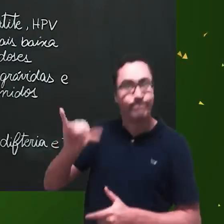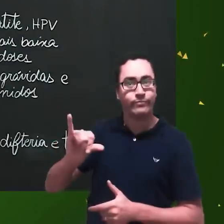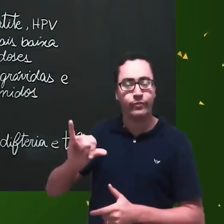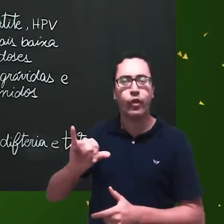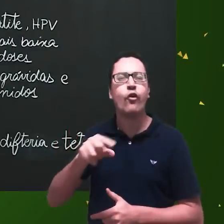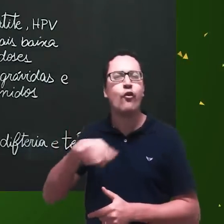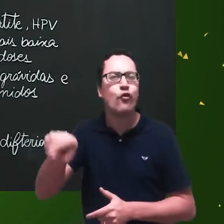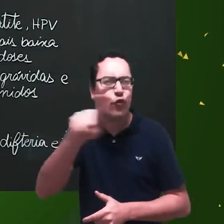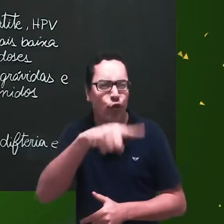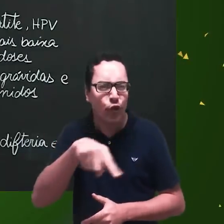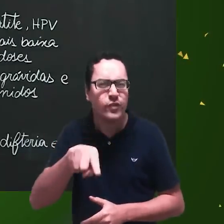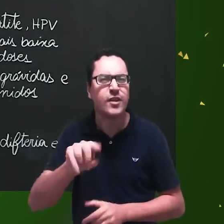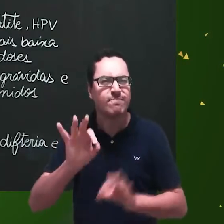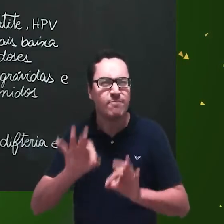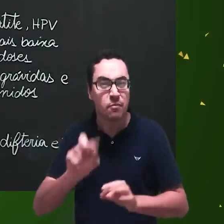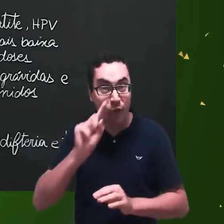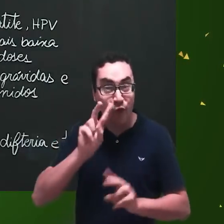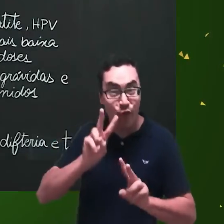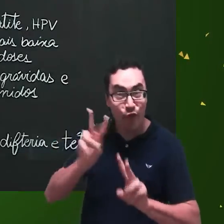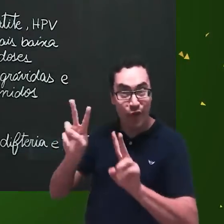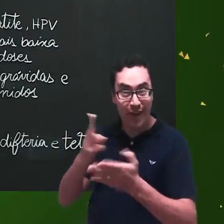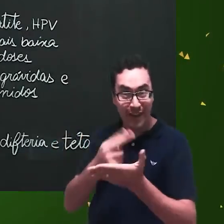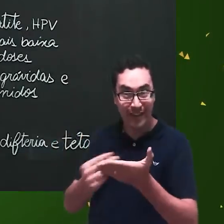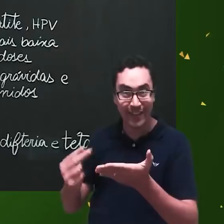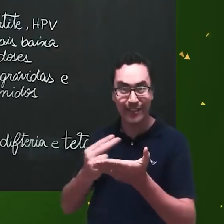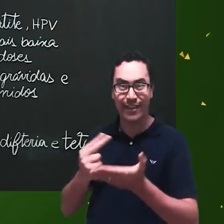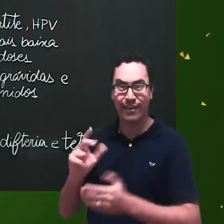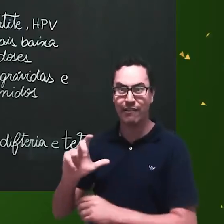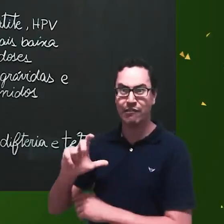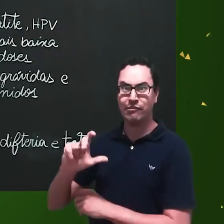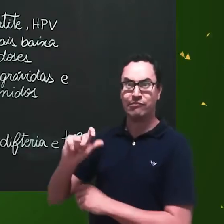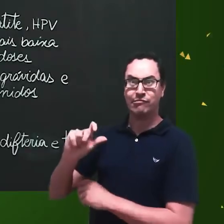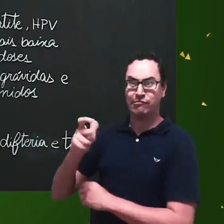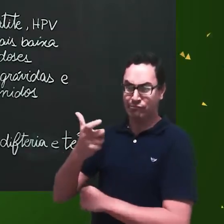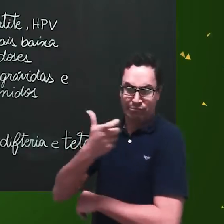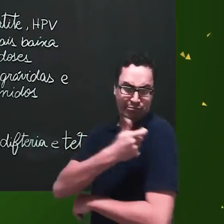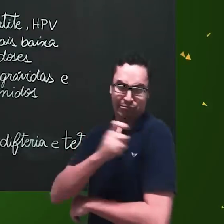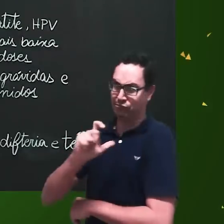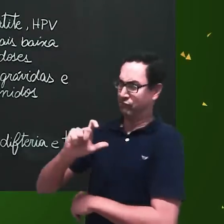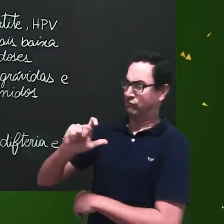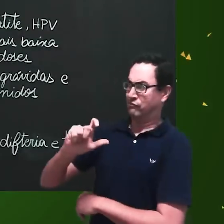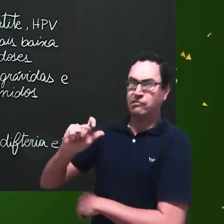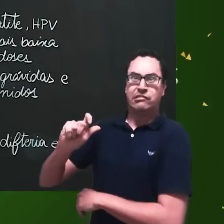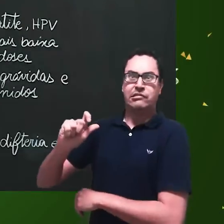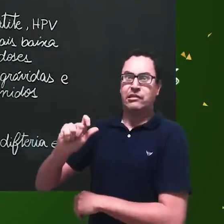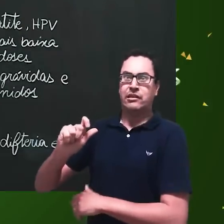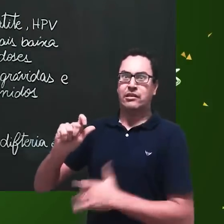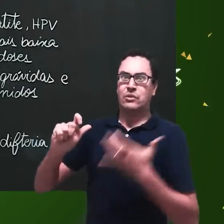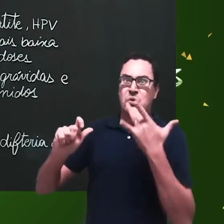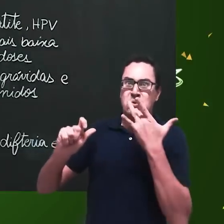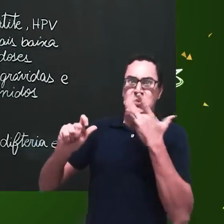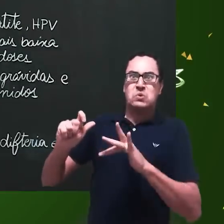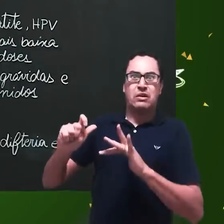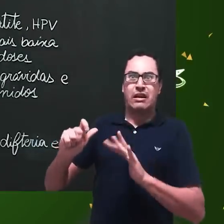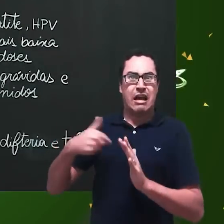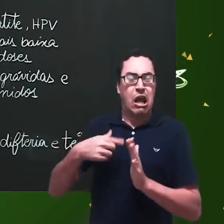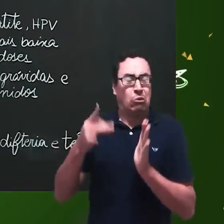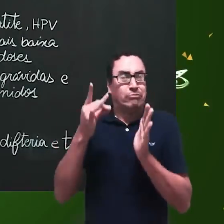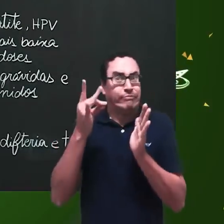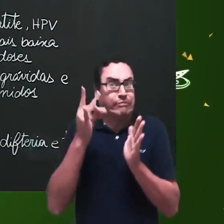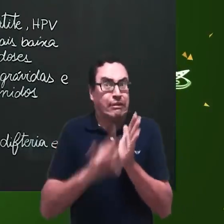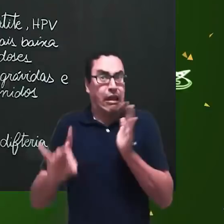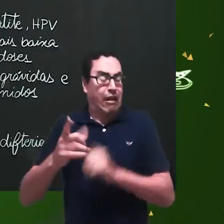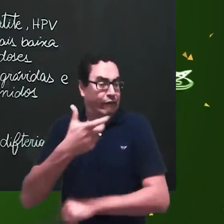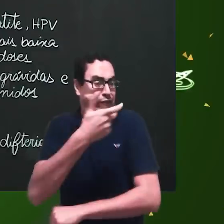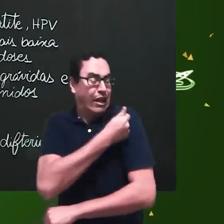você, só de ver isso aqui, agulha, injeção, já fica arrepiado. Ai, eu detesto tomar vacina,